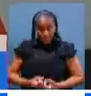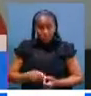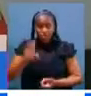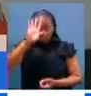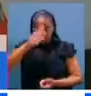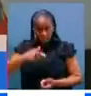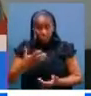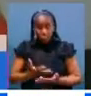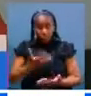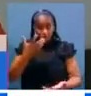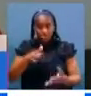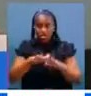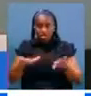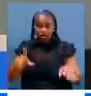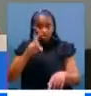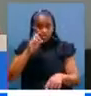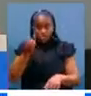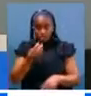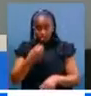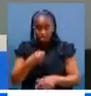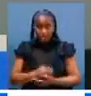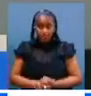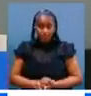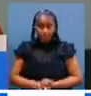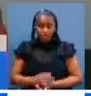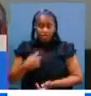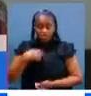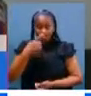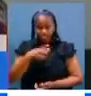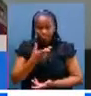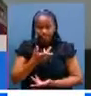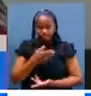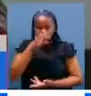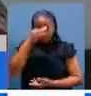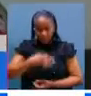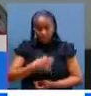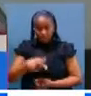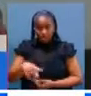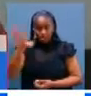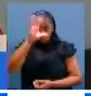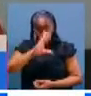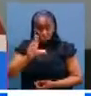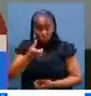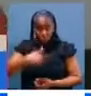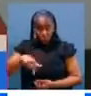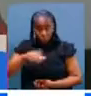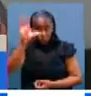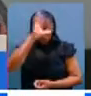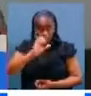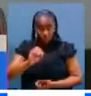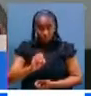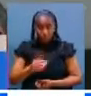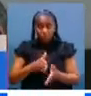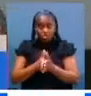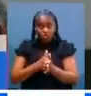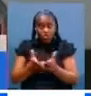influência a nível da segurança alimentar e, portanto, eu acredito que o nosso governo irá aproveitar